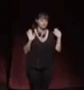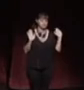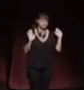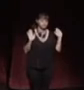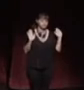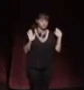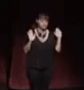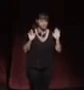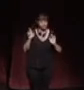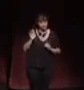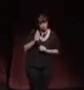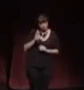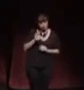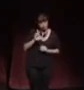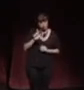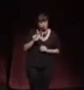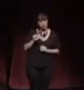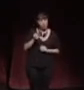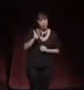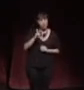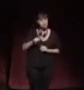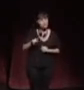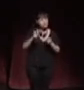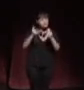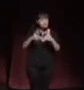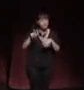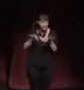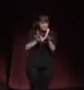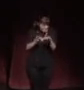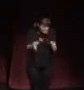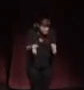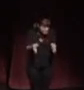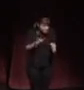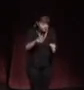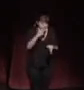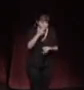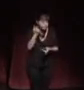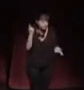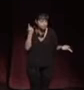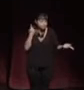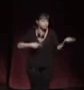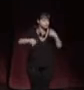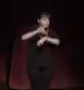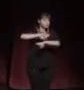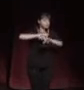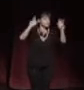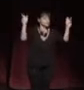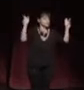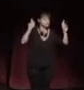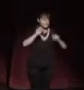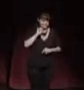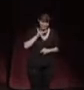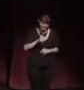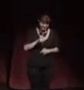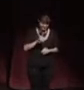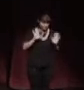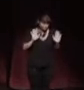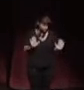disse a Beatriz. Muito simples e bem radical. Se não